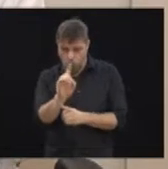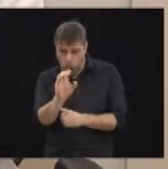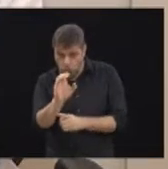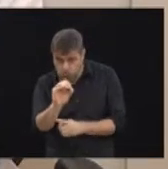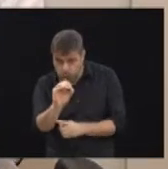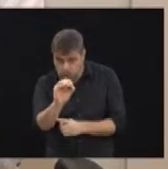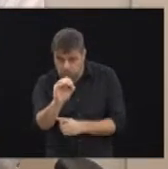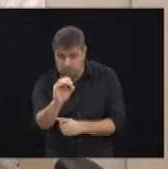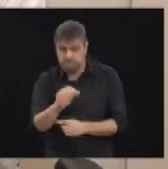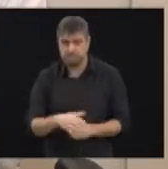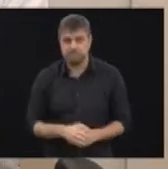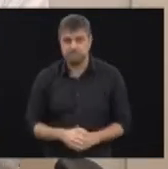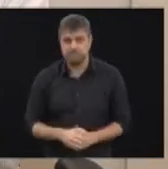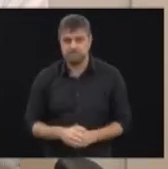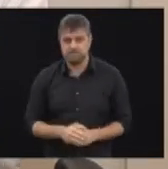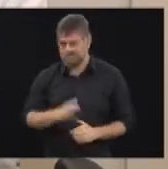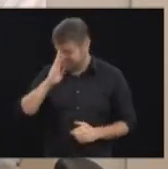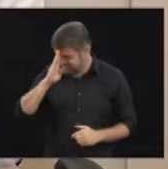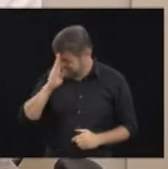ele vai